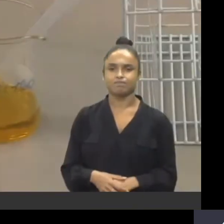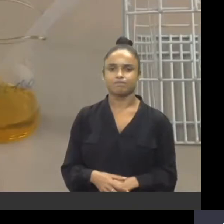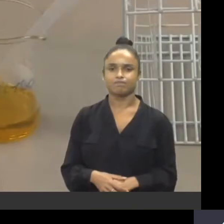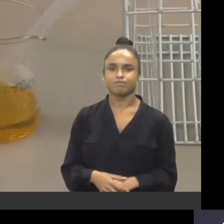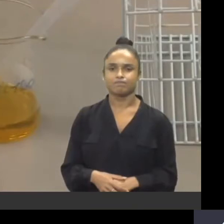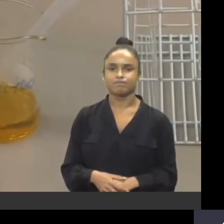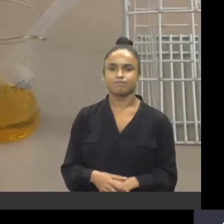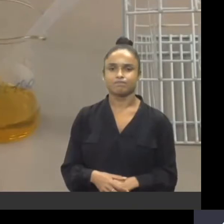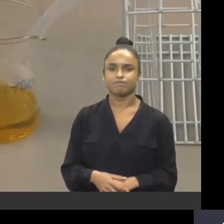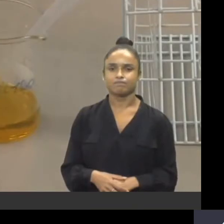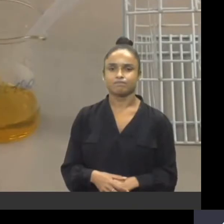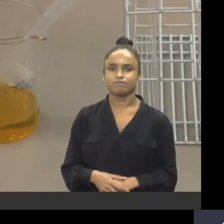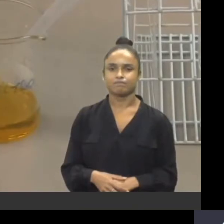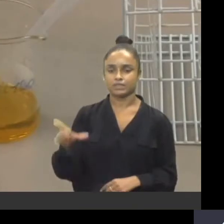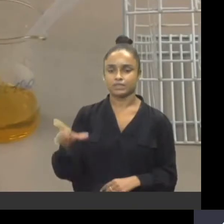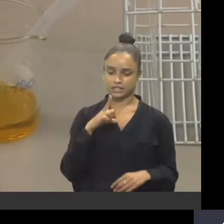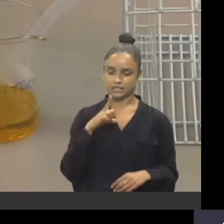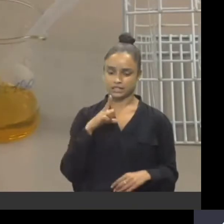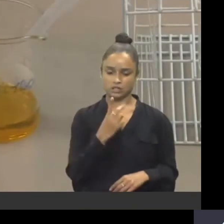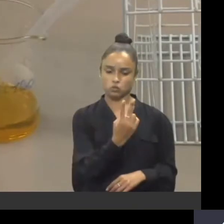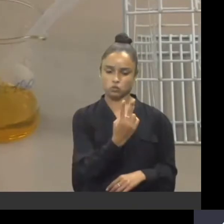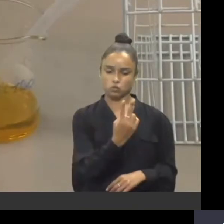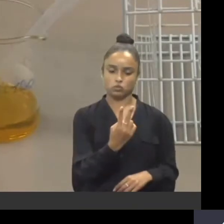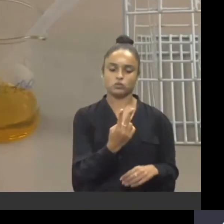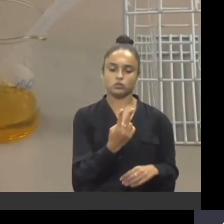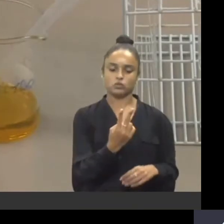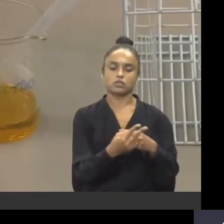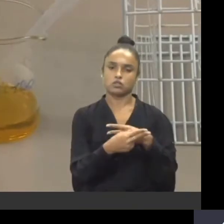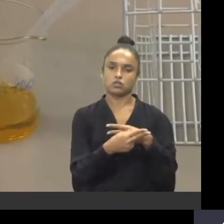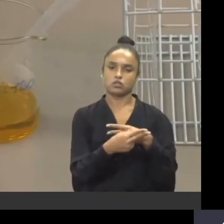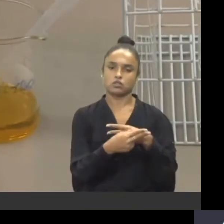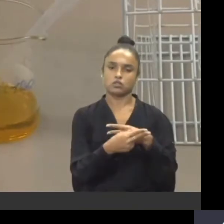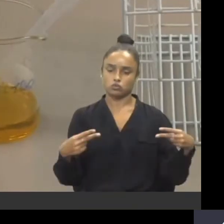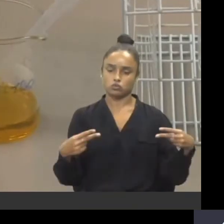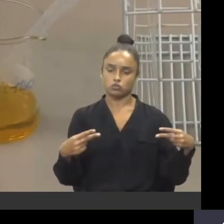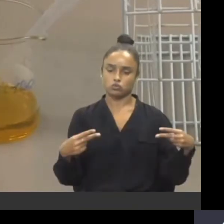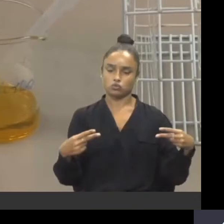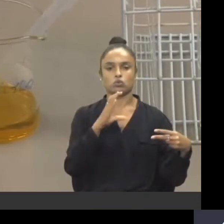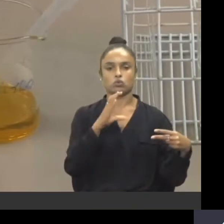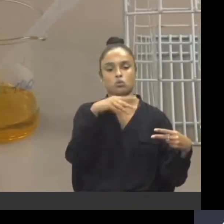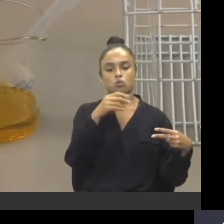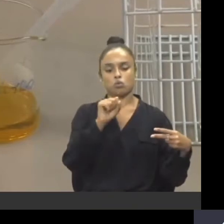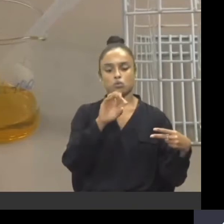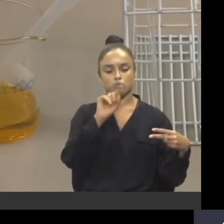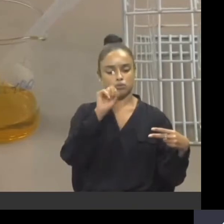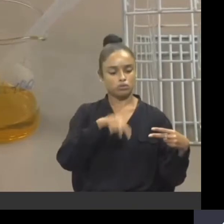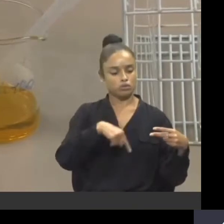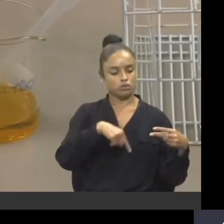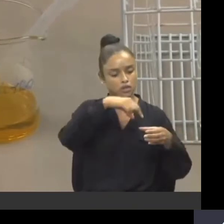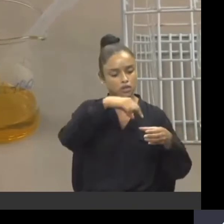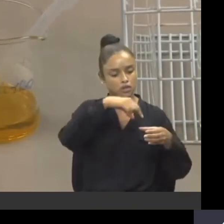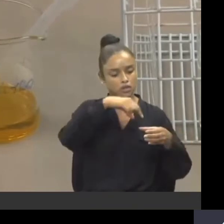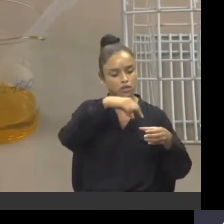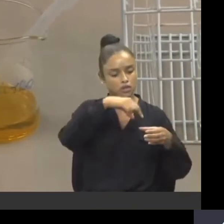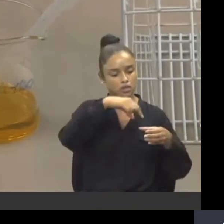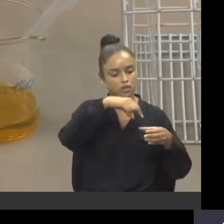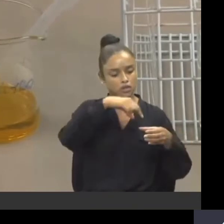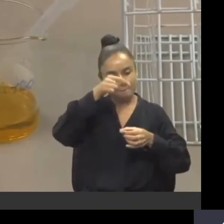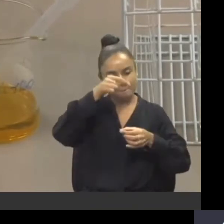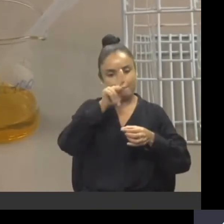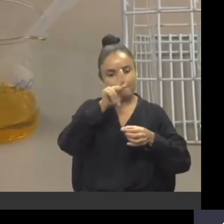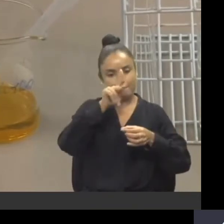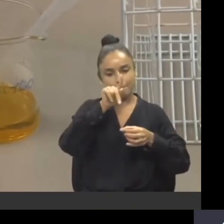nós temos lá os 2 compostos, nós vamos pipetar 1 ml de ciclohexanol, composto